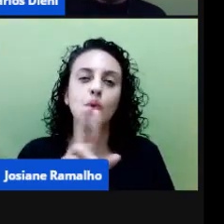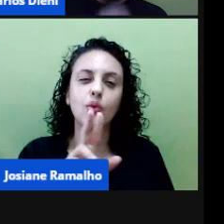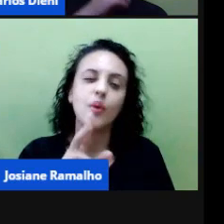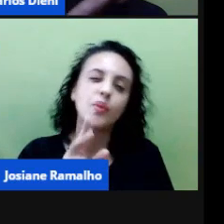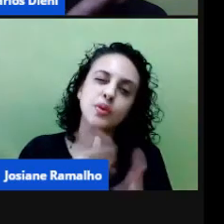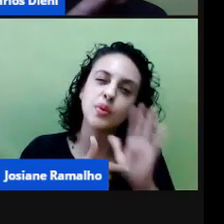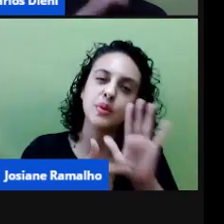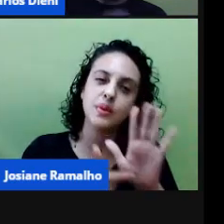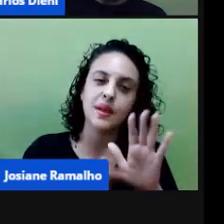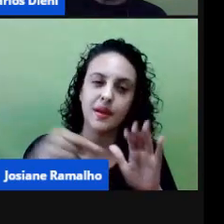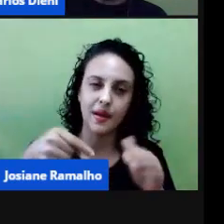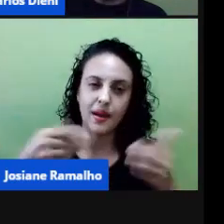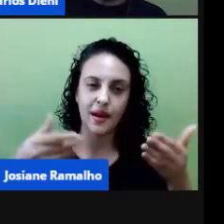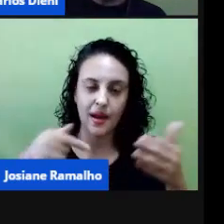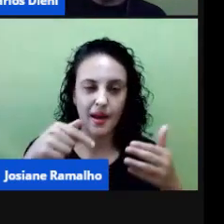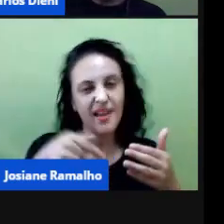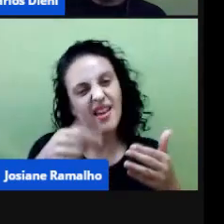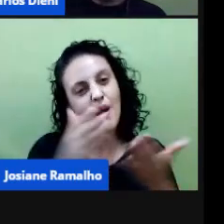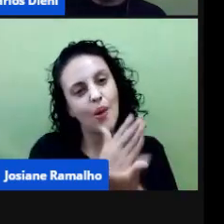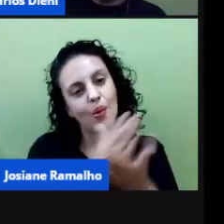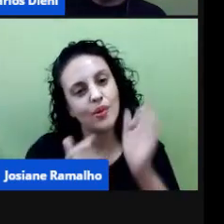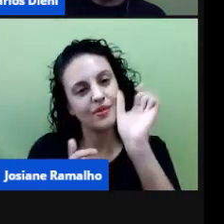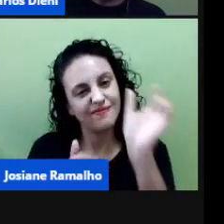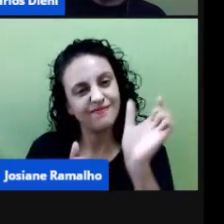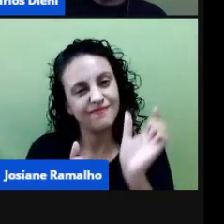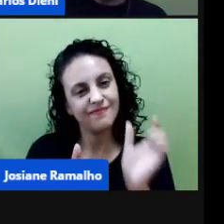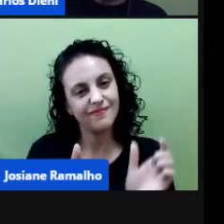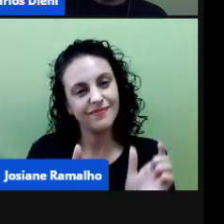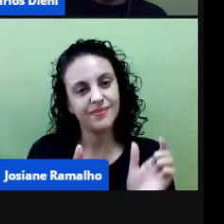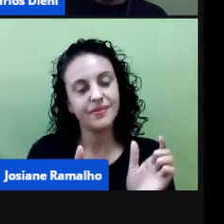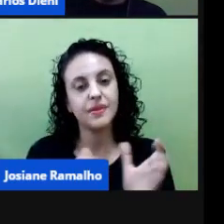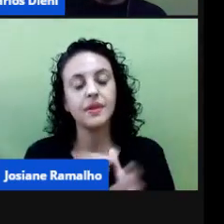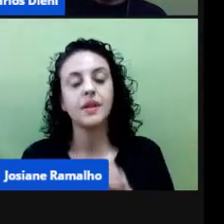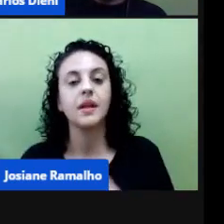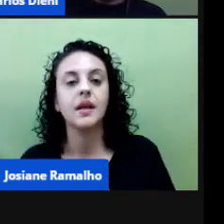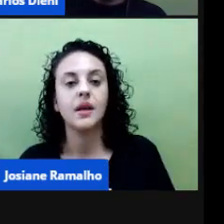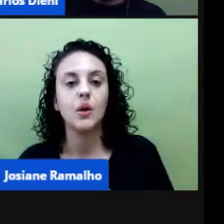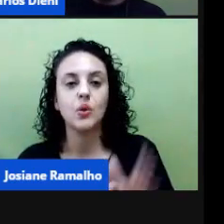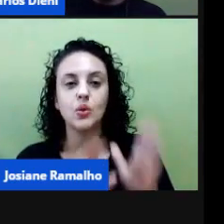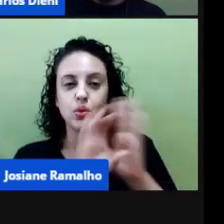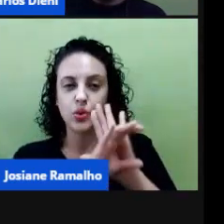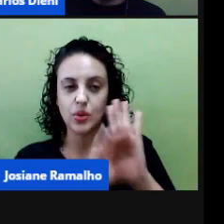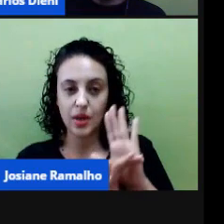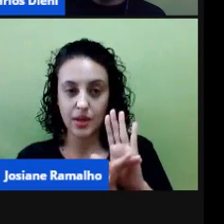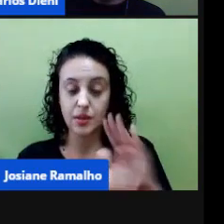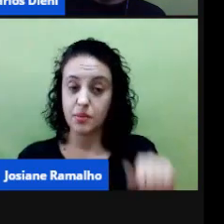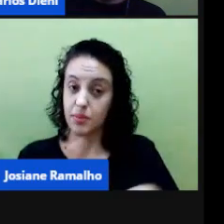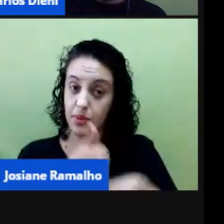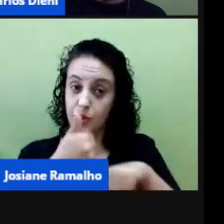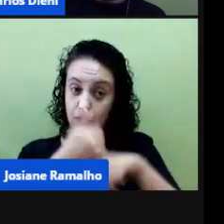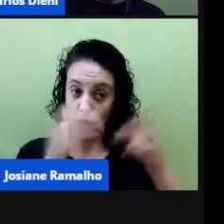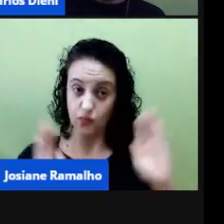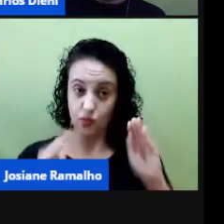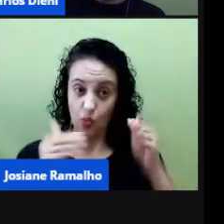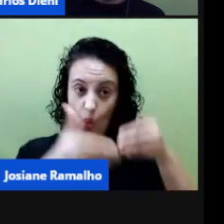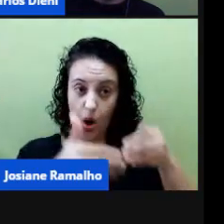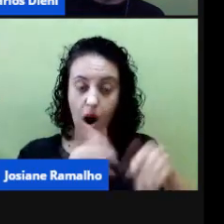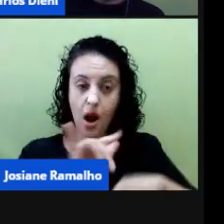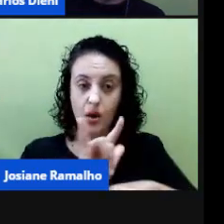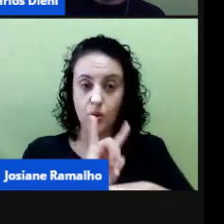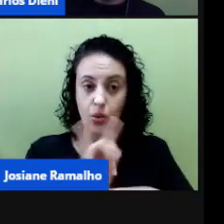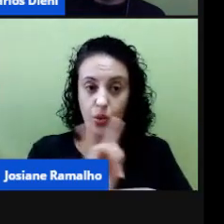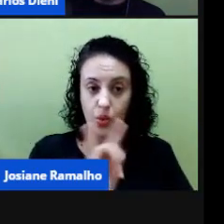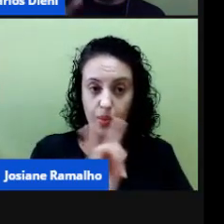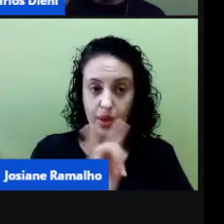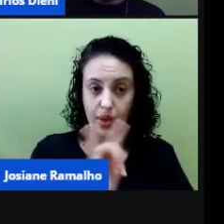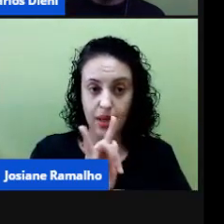audiovisual, principalmente do documentário, e outros a gente vai pegar esse conhecimento